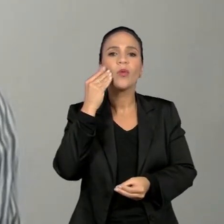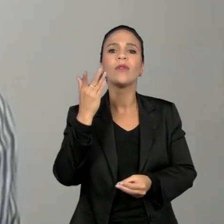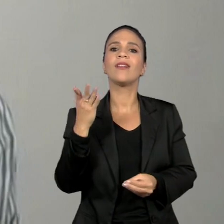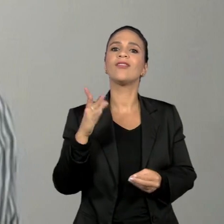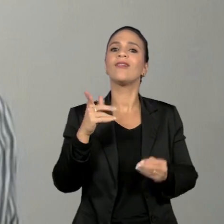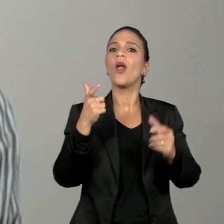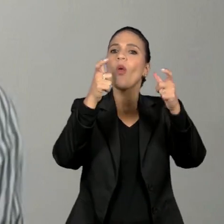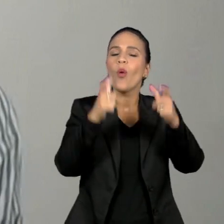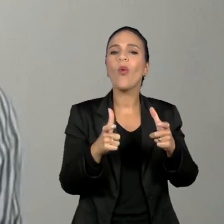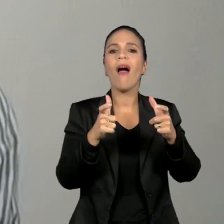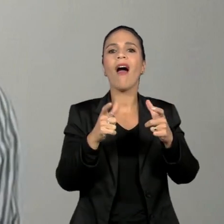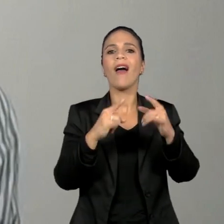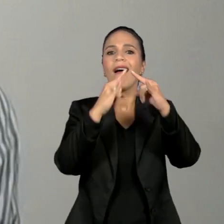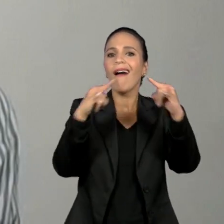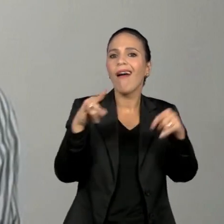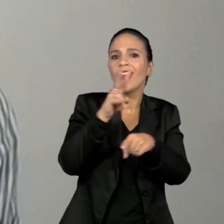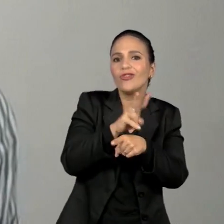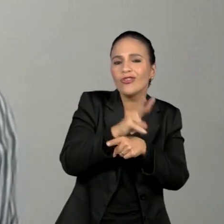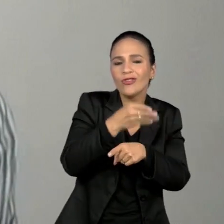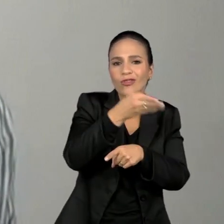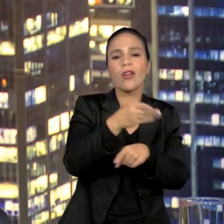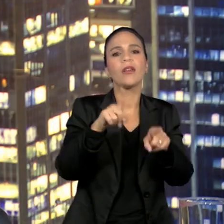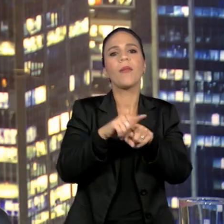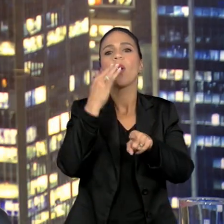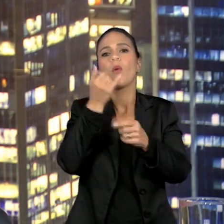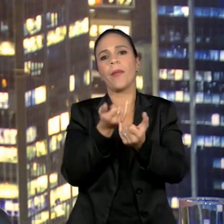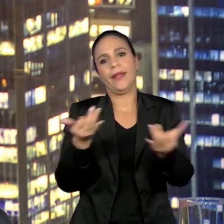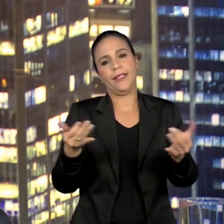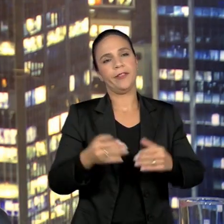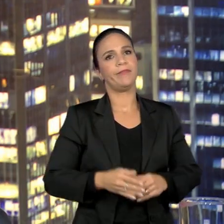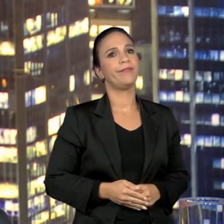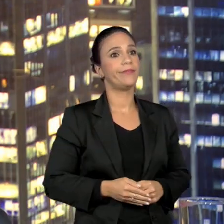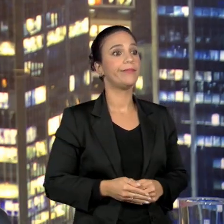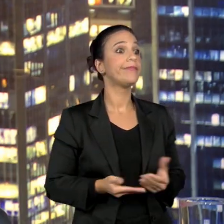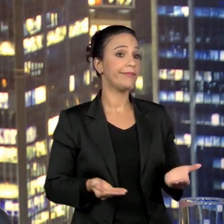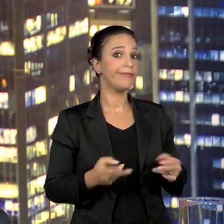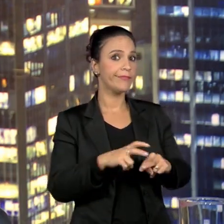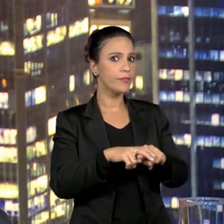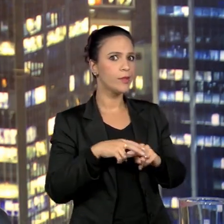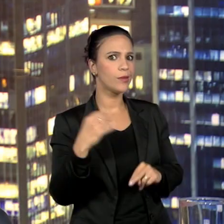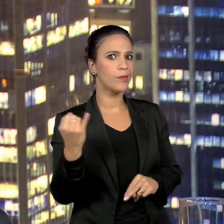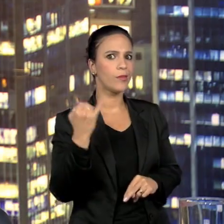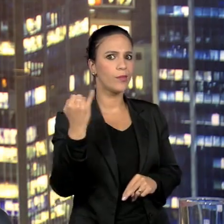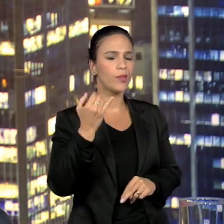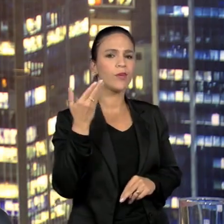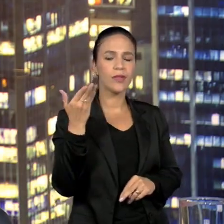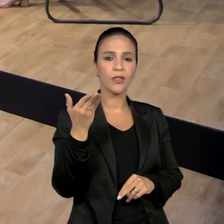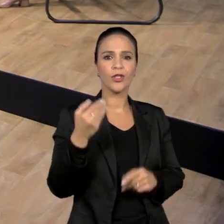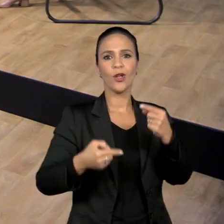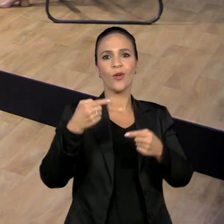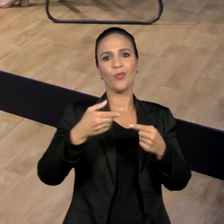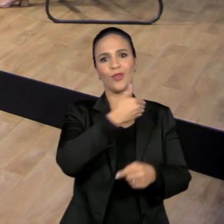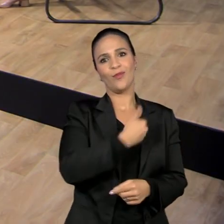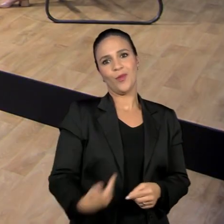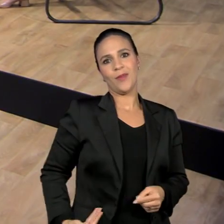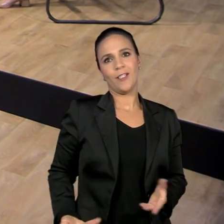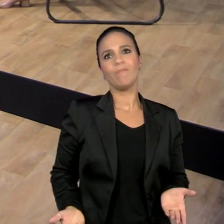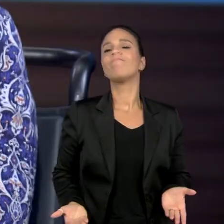saírem mais homens, adultos. Quando a crise se torna mais grave, justamente no